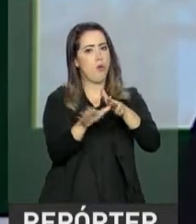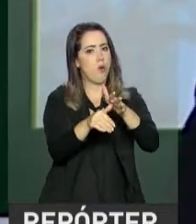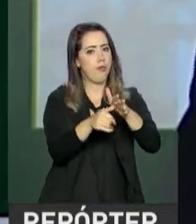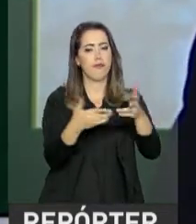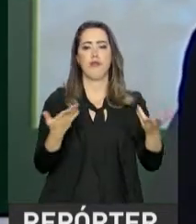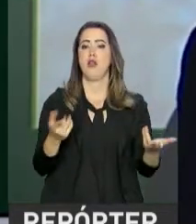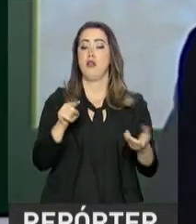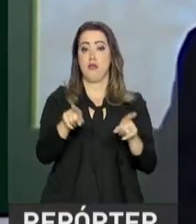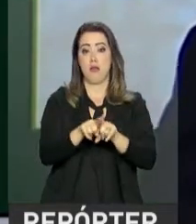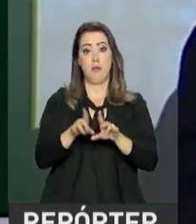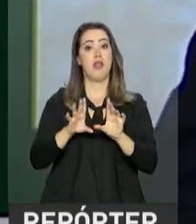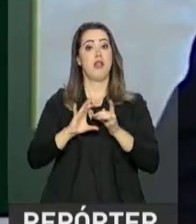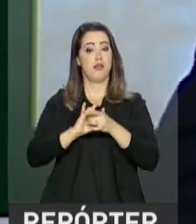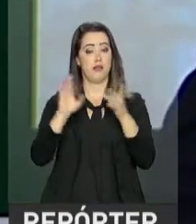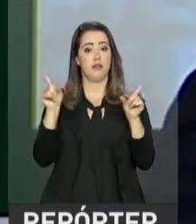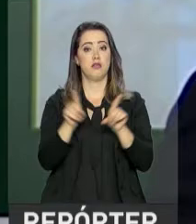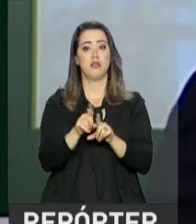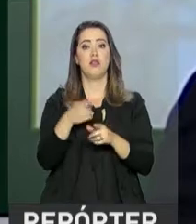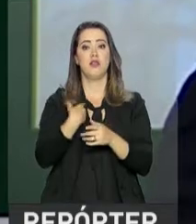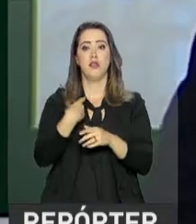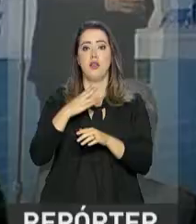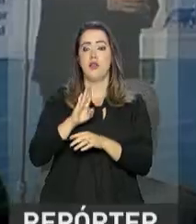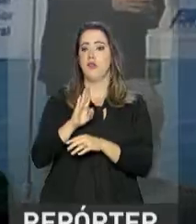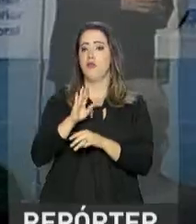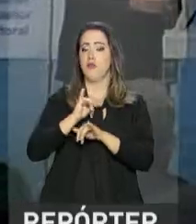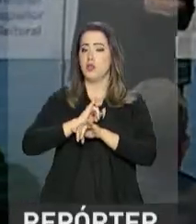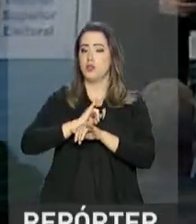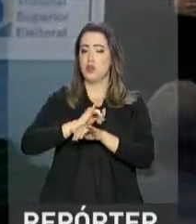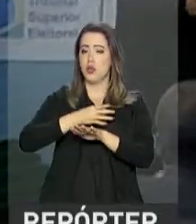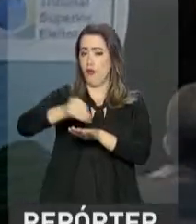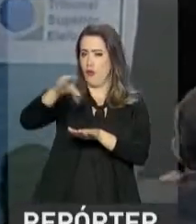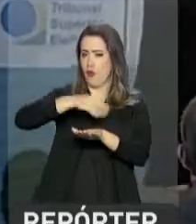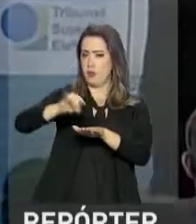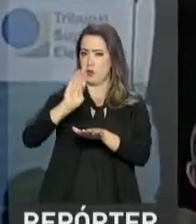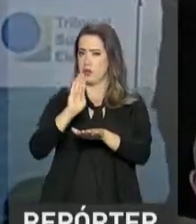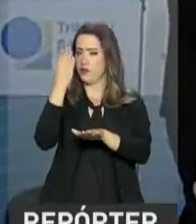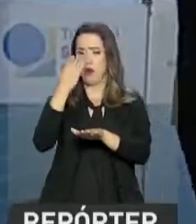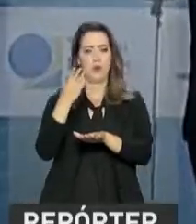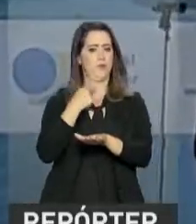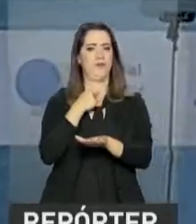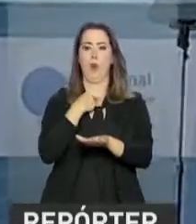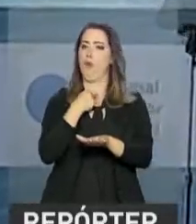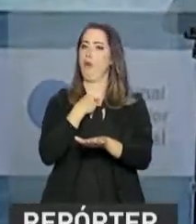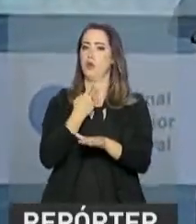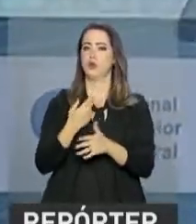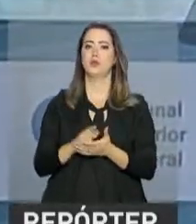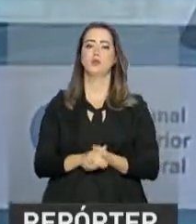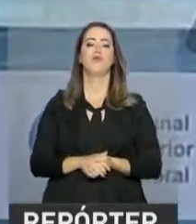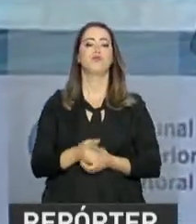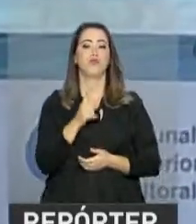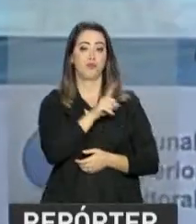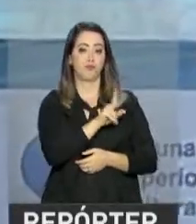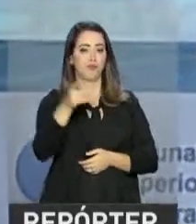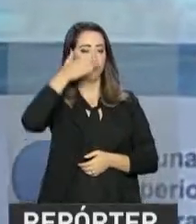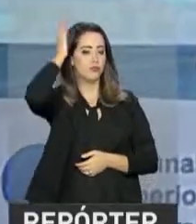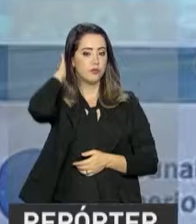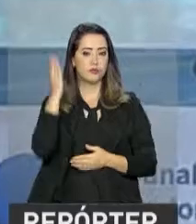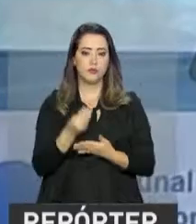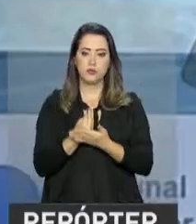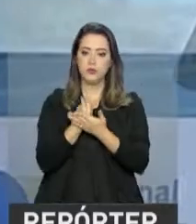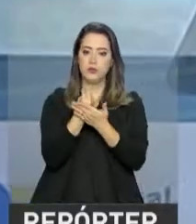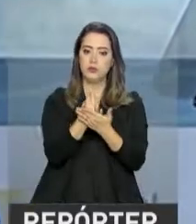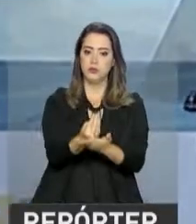mas também livre da desinformação. Durante o evento, o presidente Michel Temer foi um dos homenageados com o